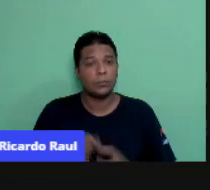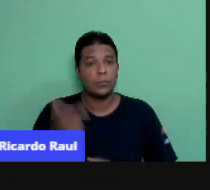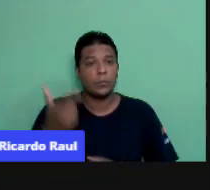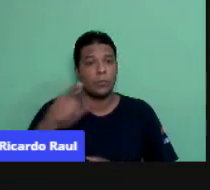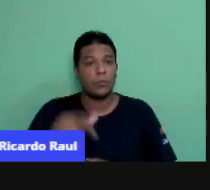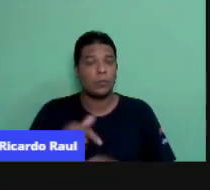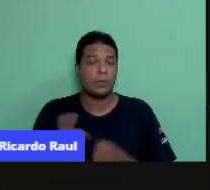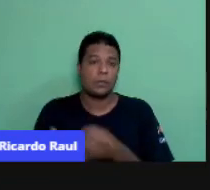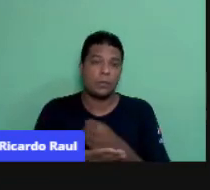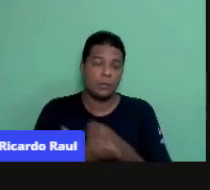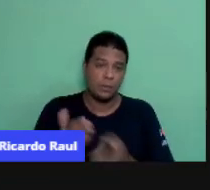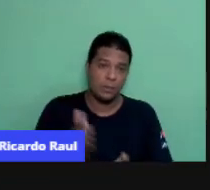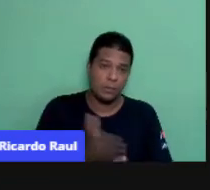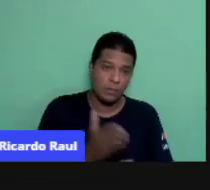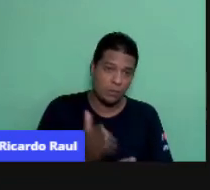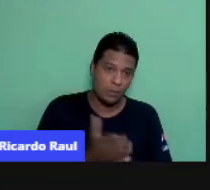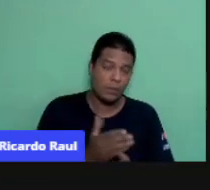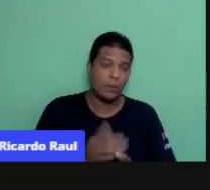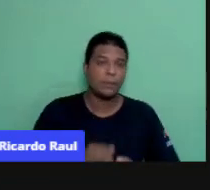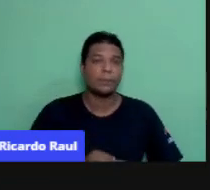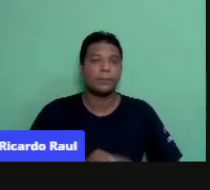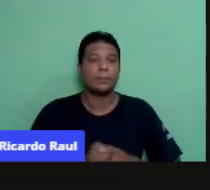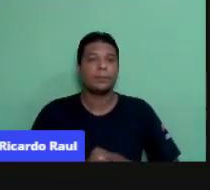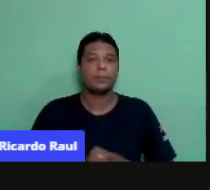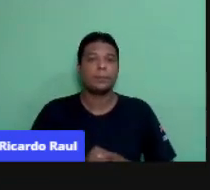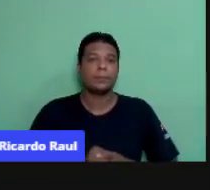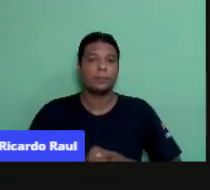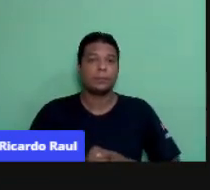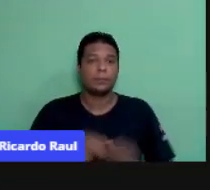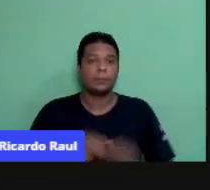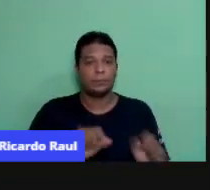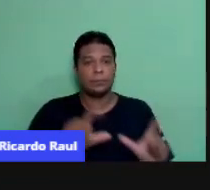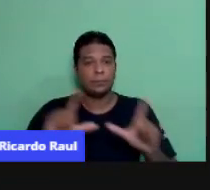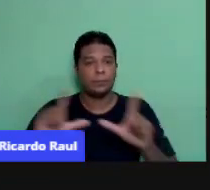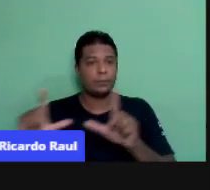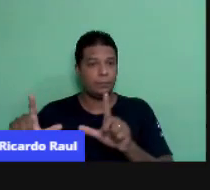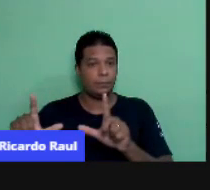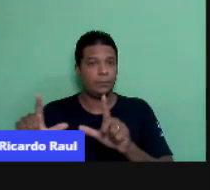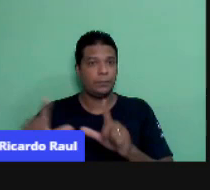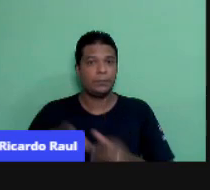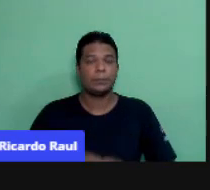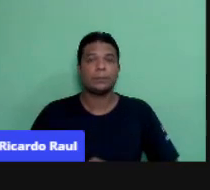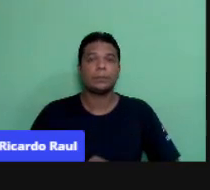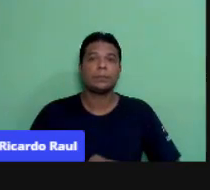caderno, tá certo? Vamos para o próximo slide agora.